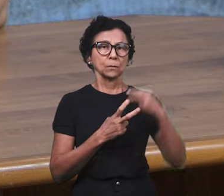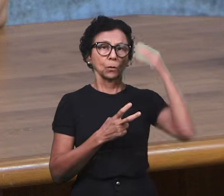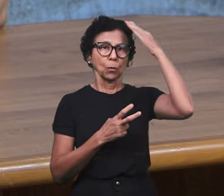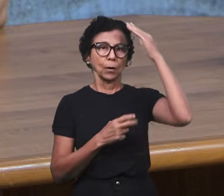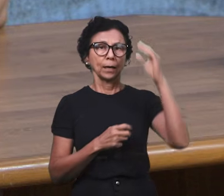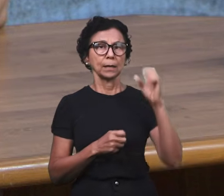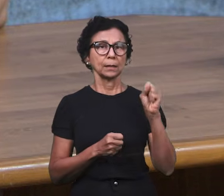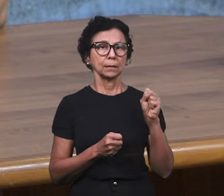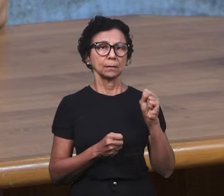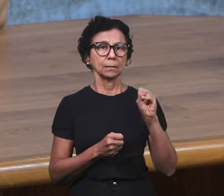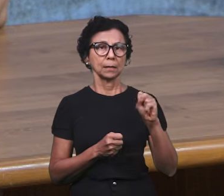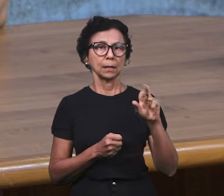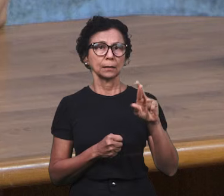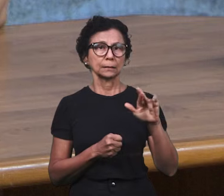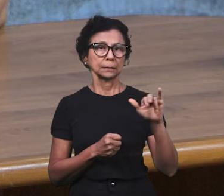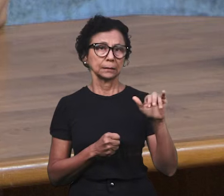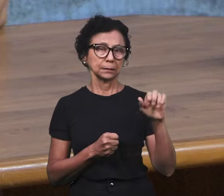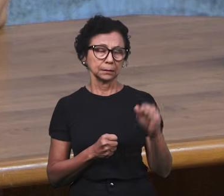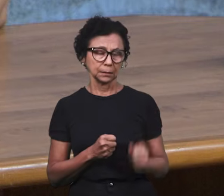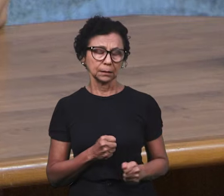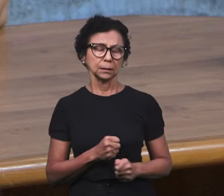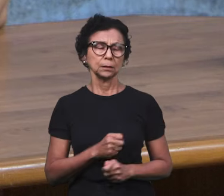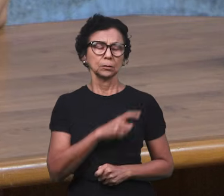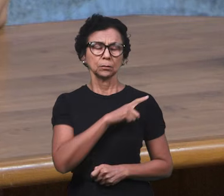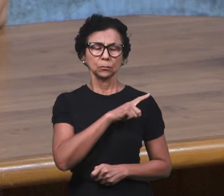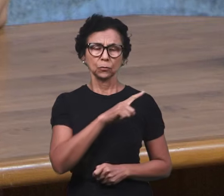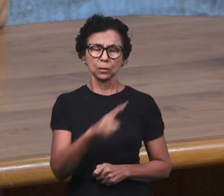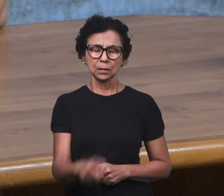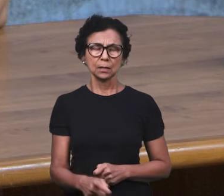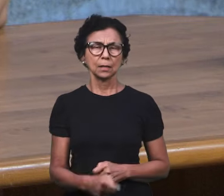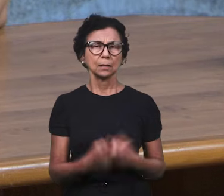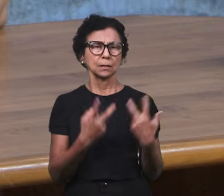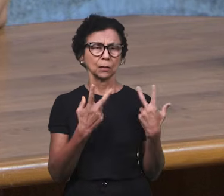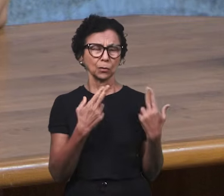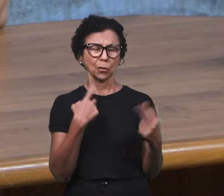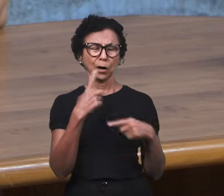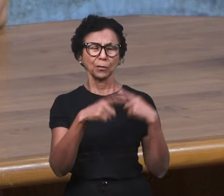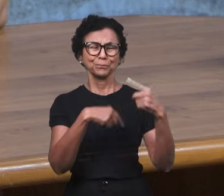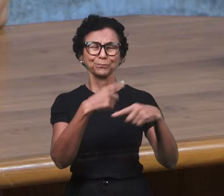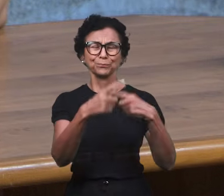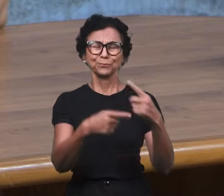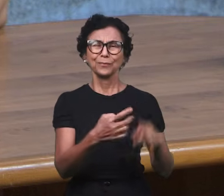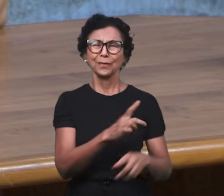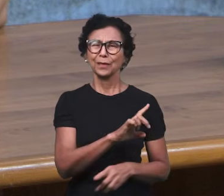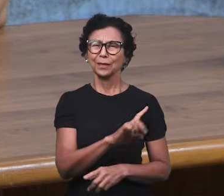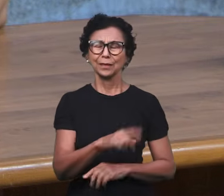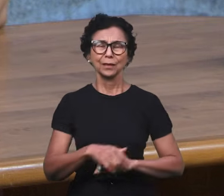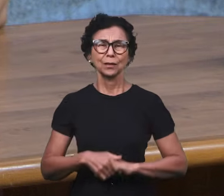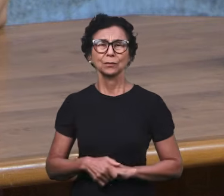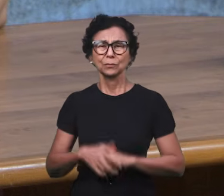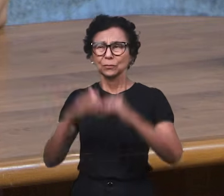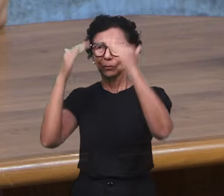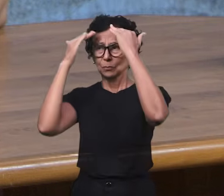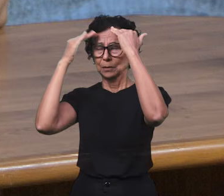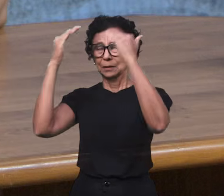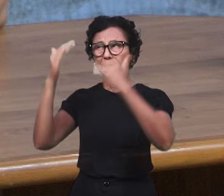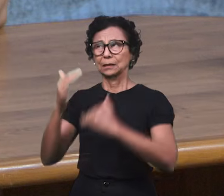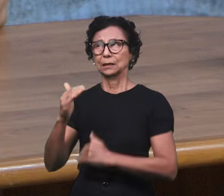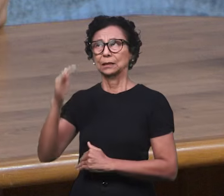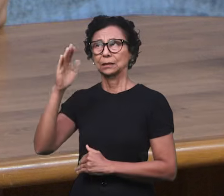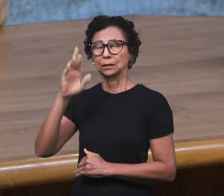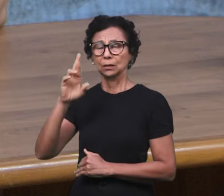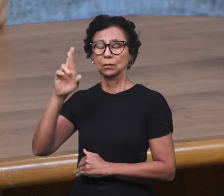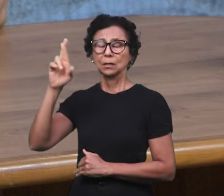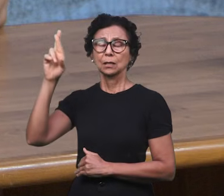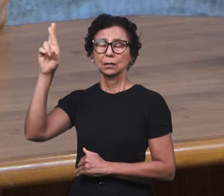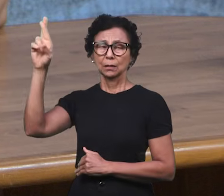como vossos pais e como vossos irmãos, que transgrediram contra o Senhor, Deus de